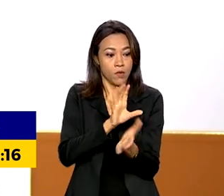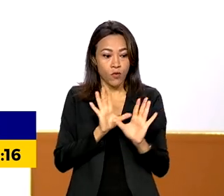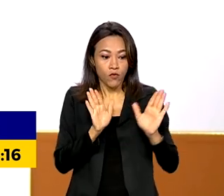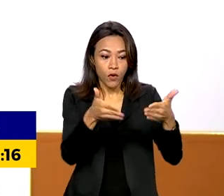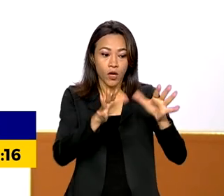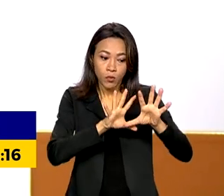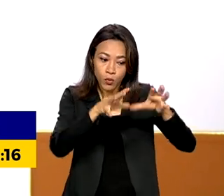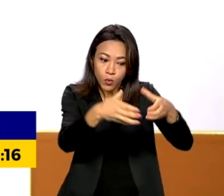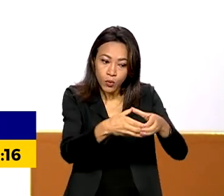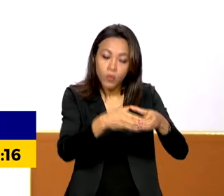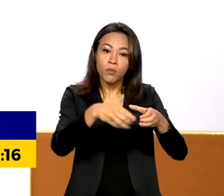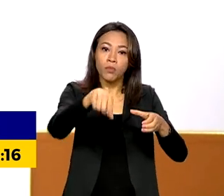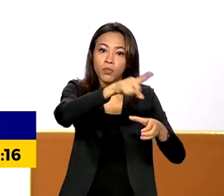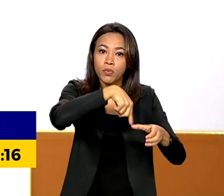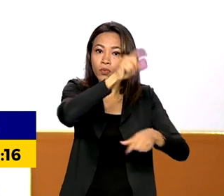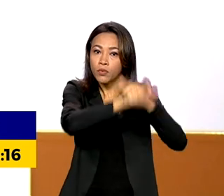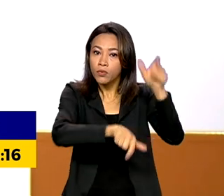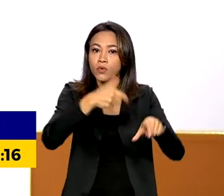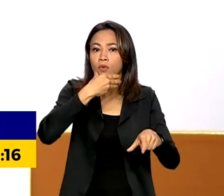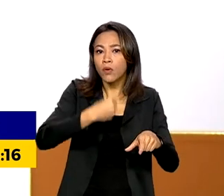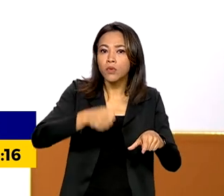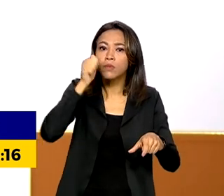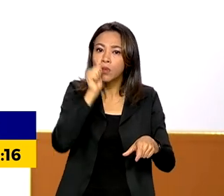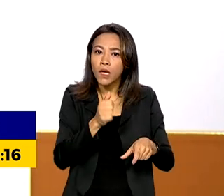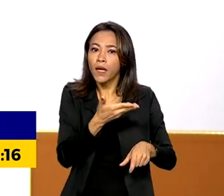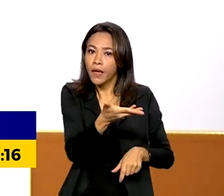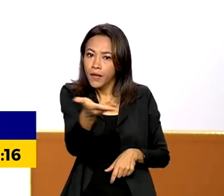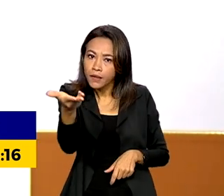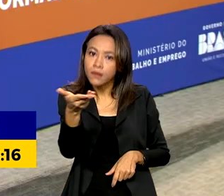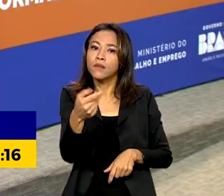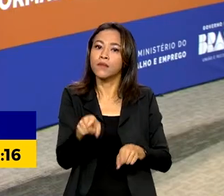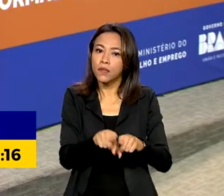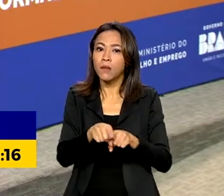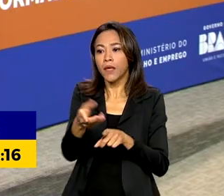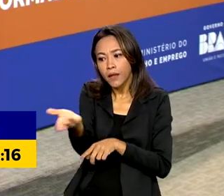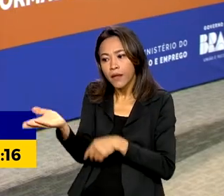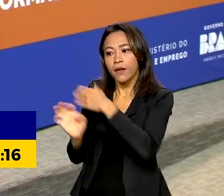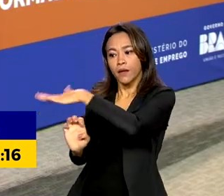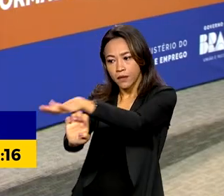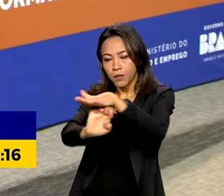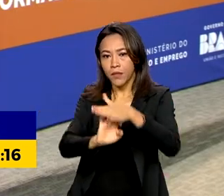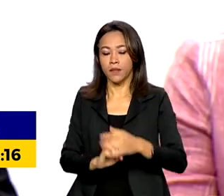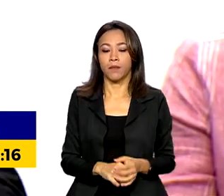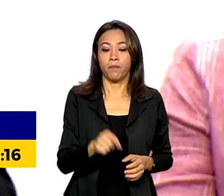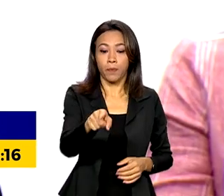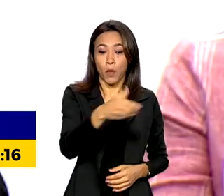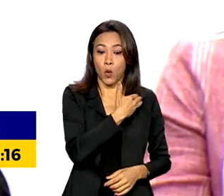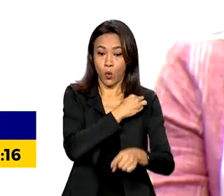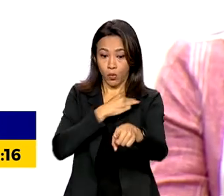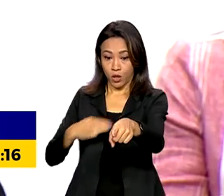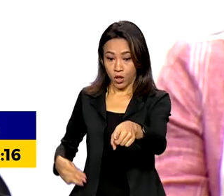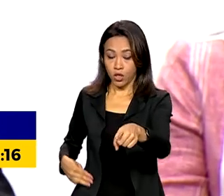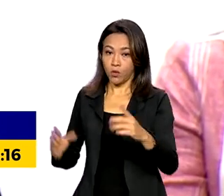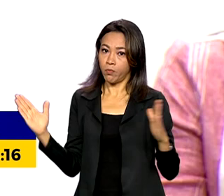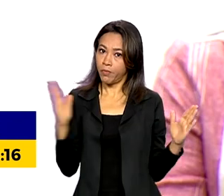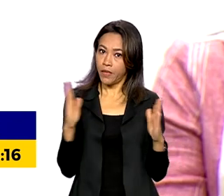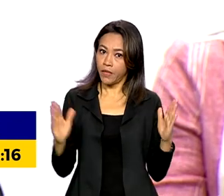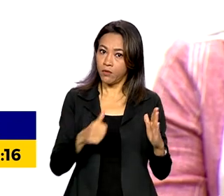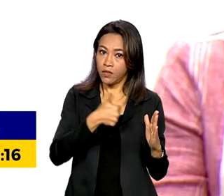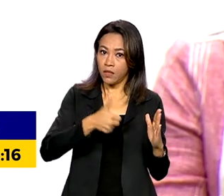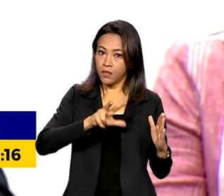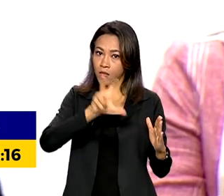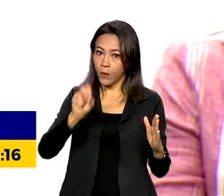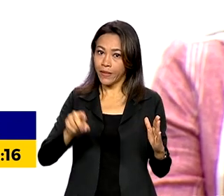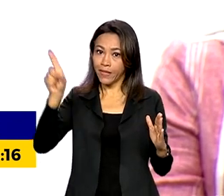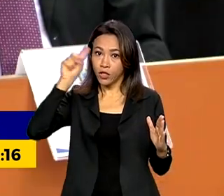de trabalhadores, trabalhadoras e empresas. O ministro deu um prazo de 150 dias